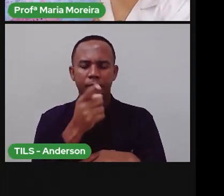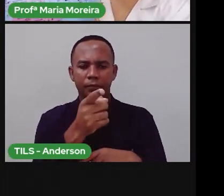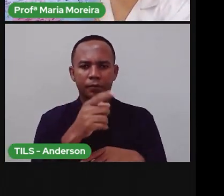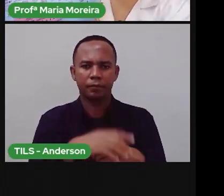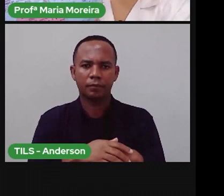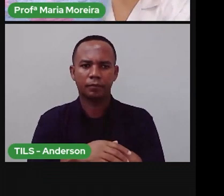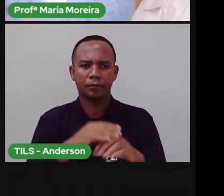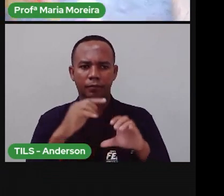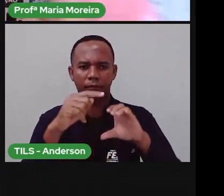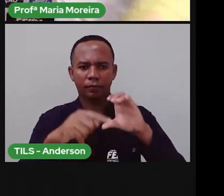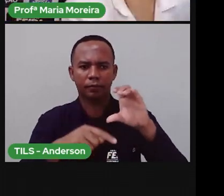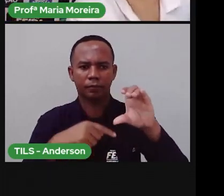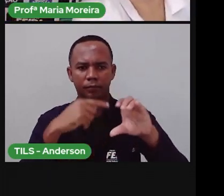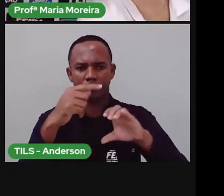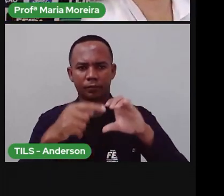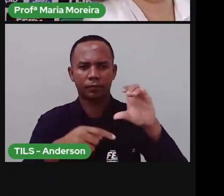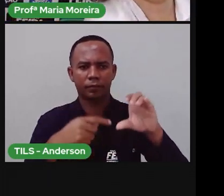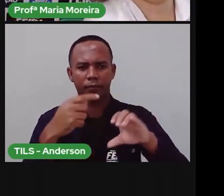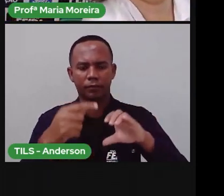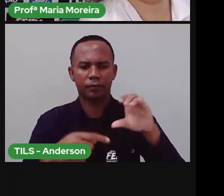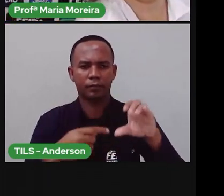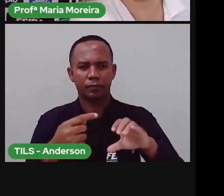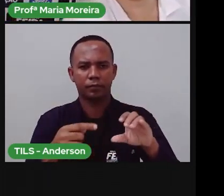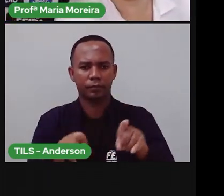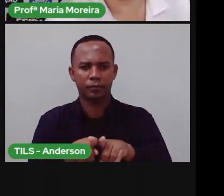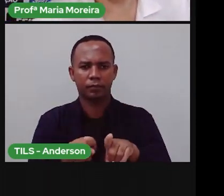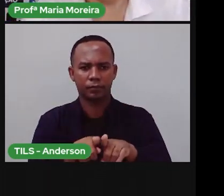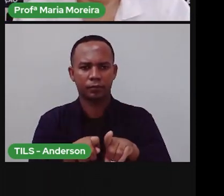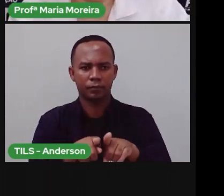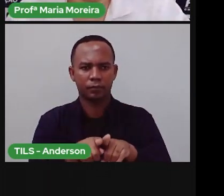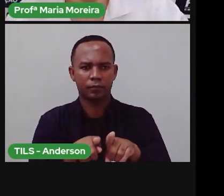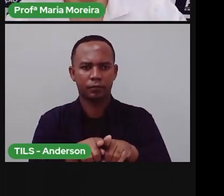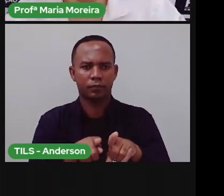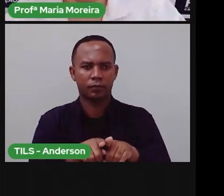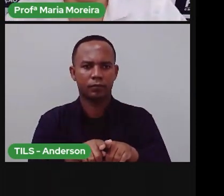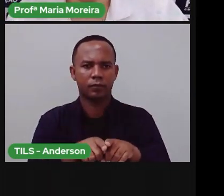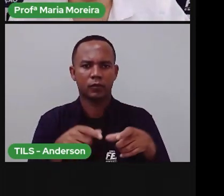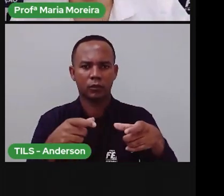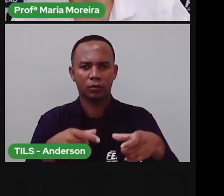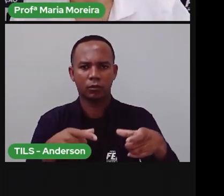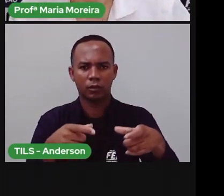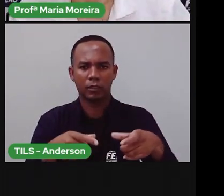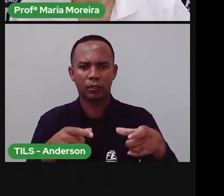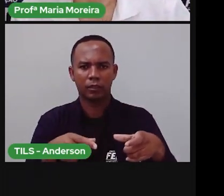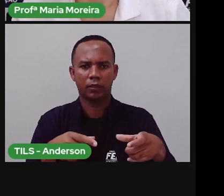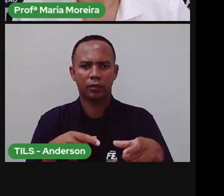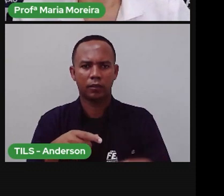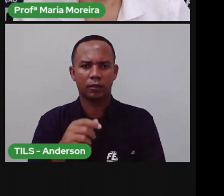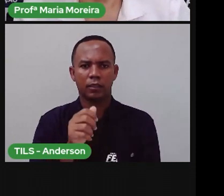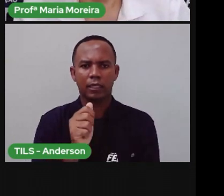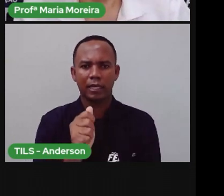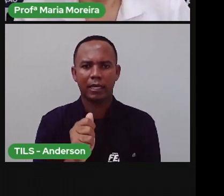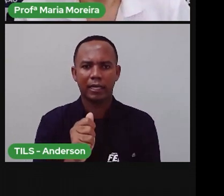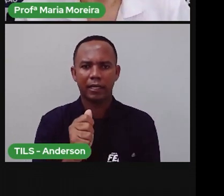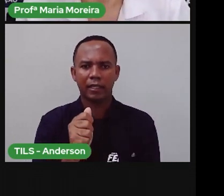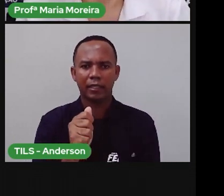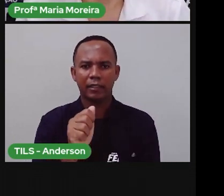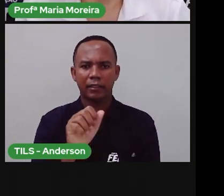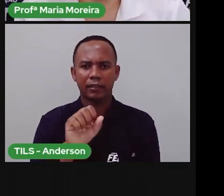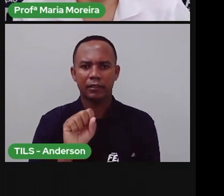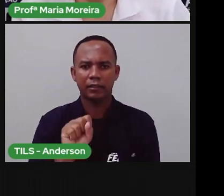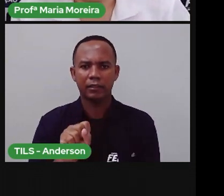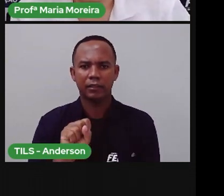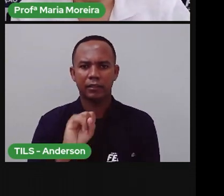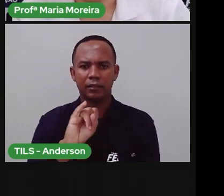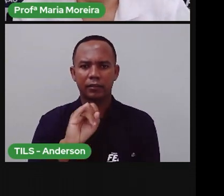tá vendo? Pronto, e a parte de trás aí também da Ásia, né? Bom, a Fossa